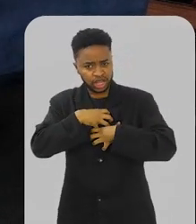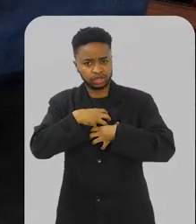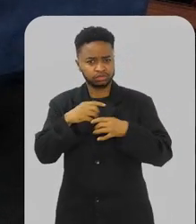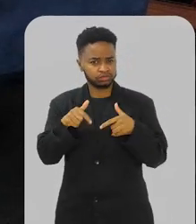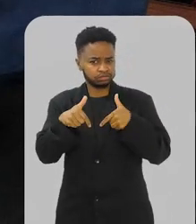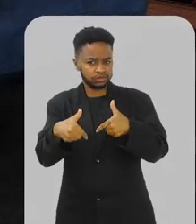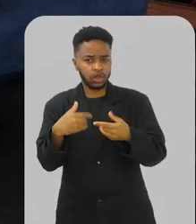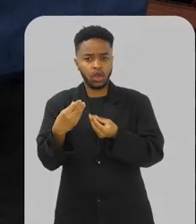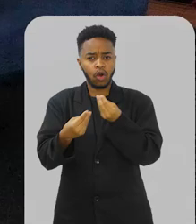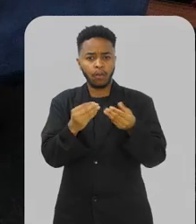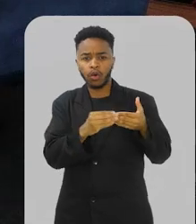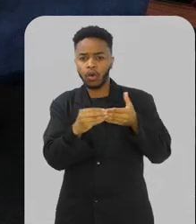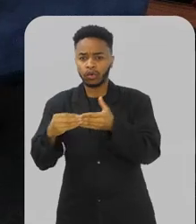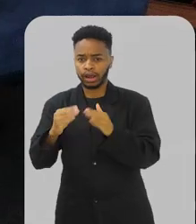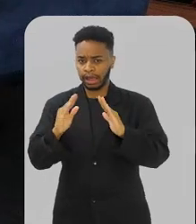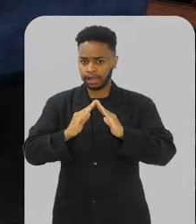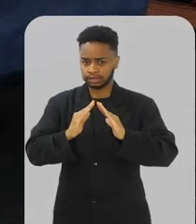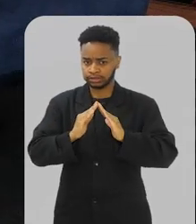forma de levar a casa?